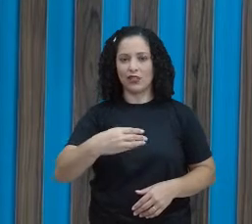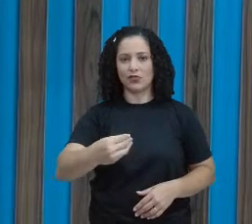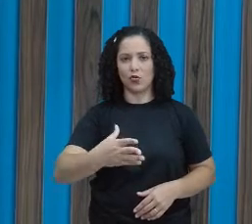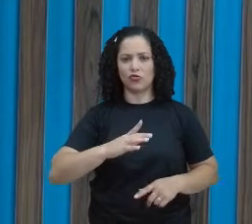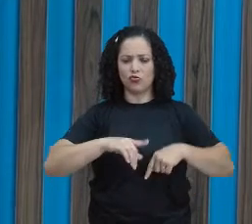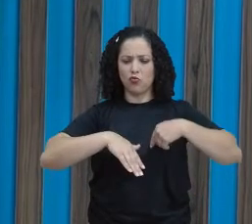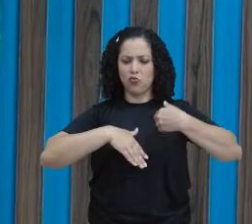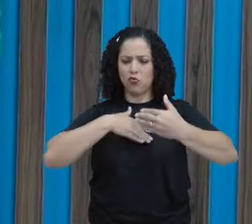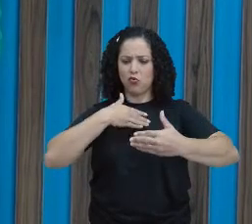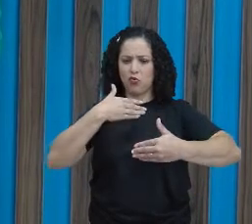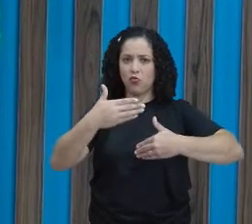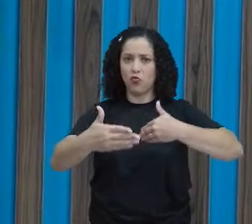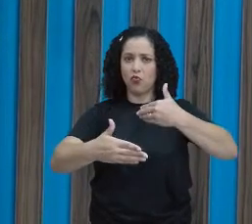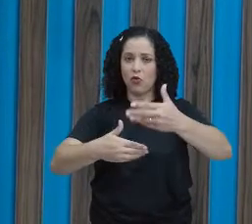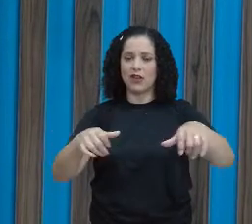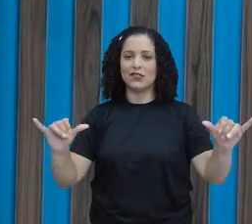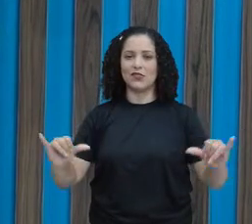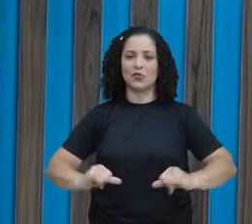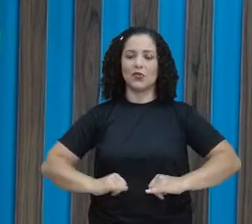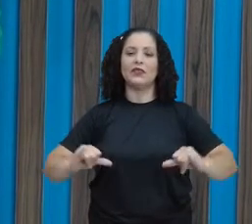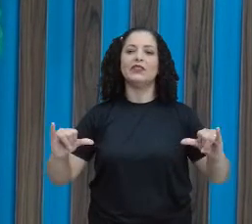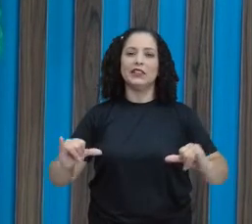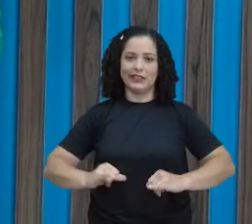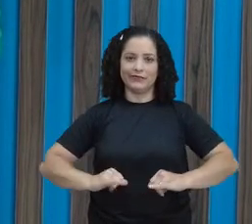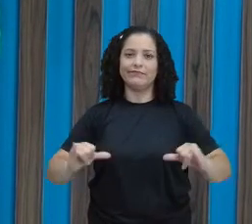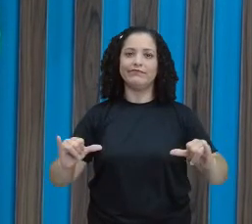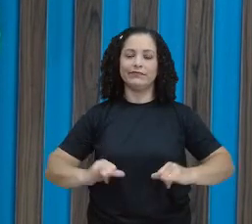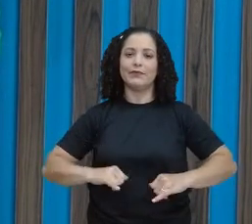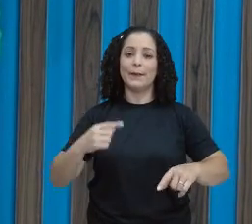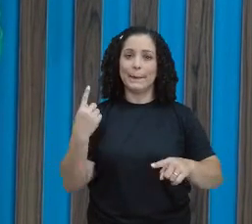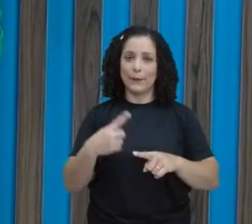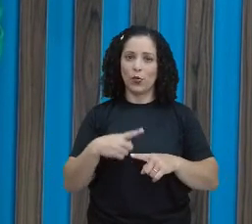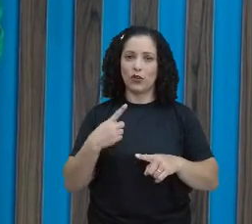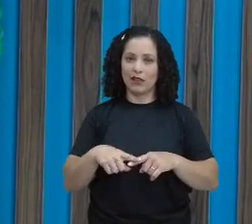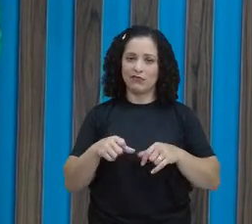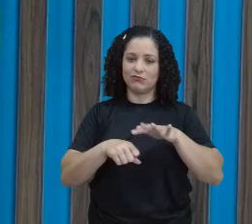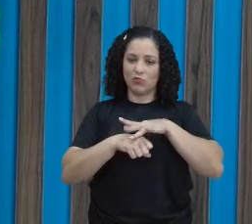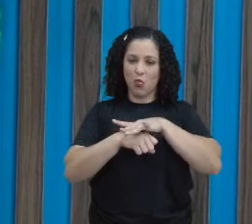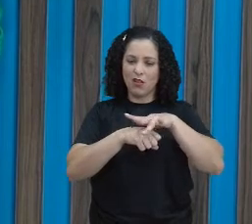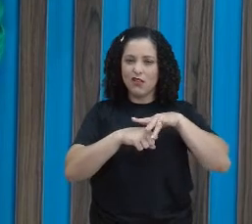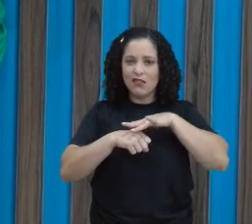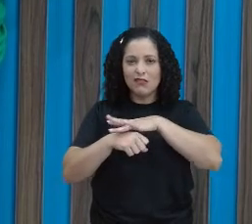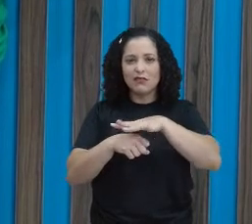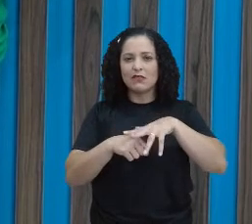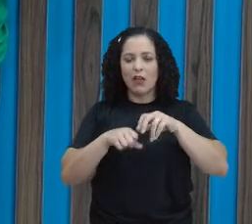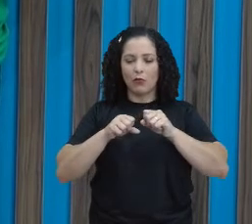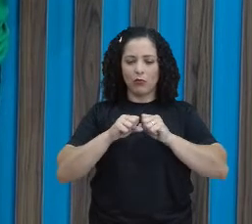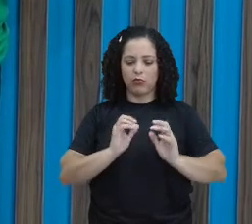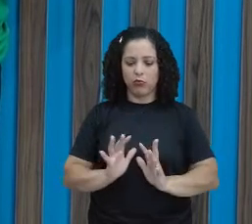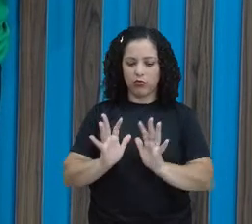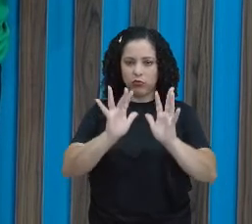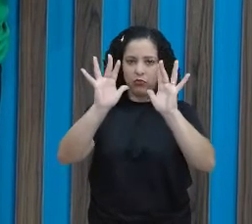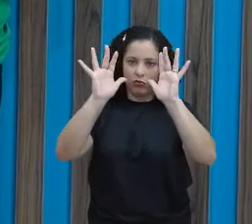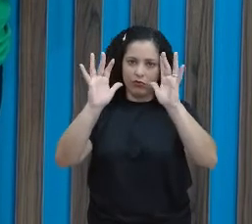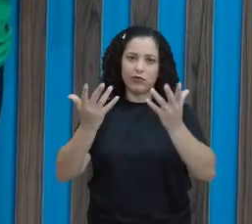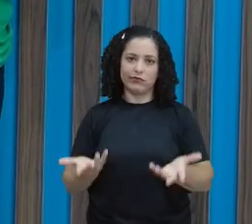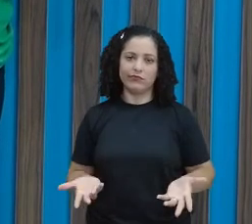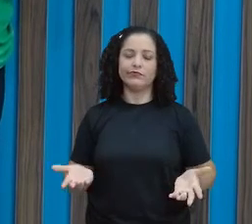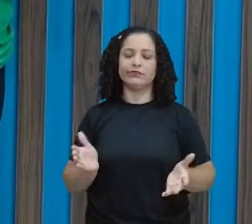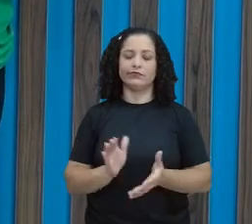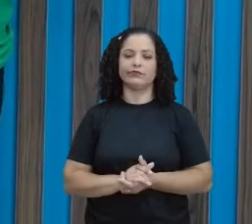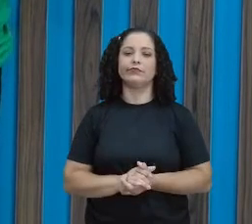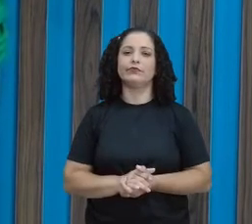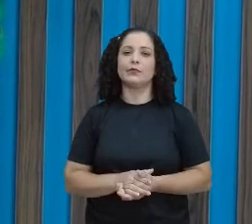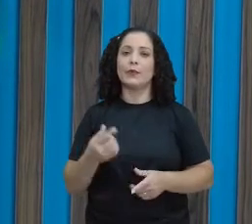gerações todas vão sofrer com essa radiação que esse indivíduo passou hoje, por exemplo, tá,